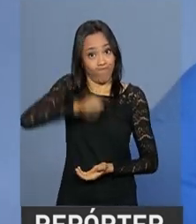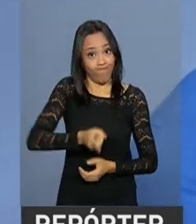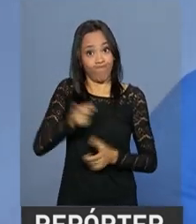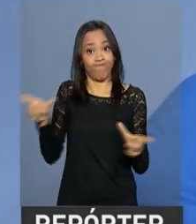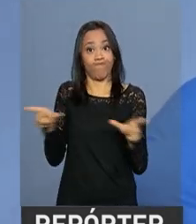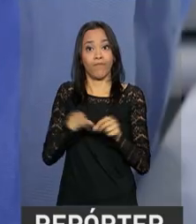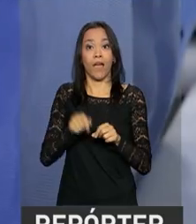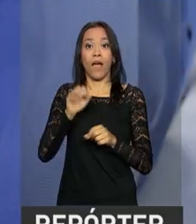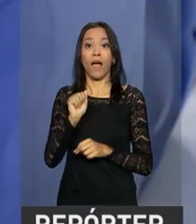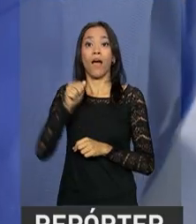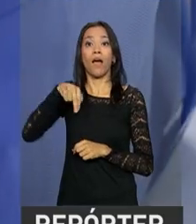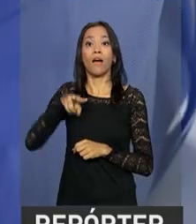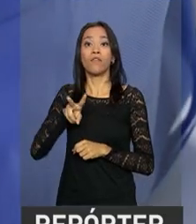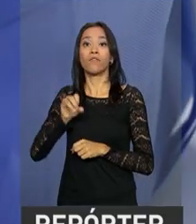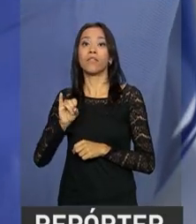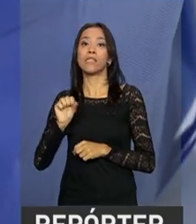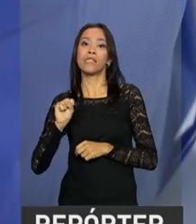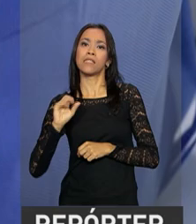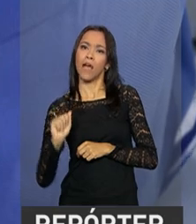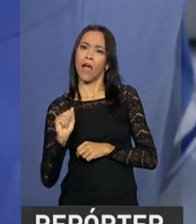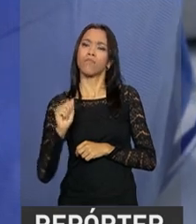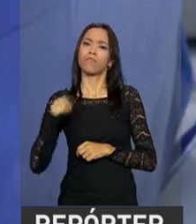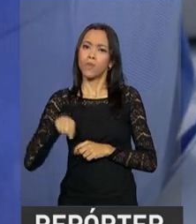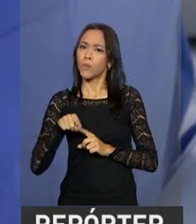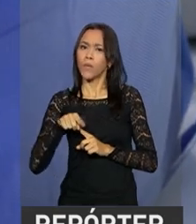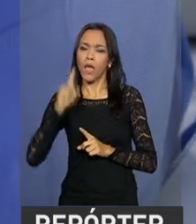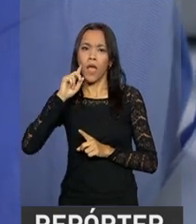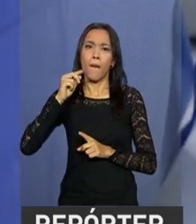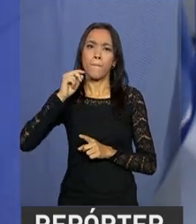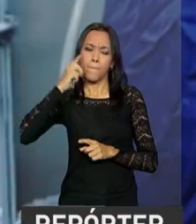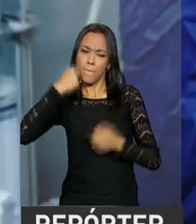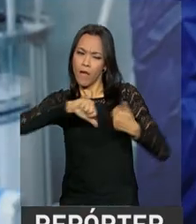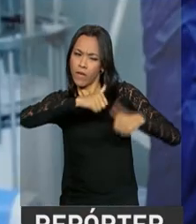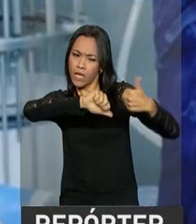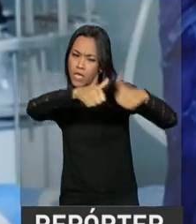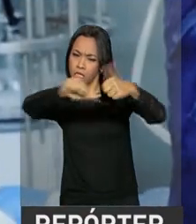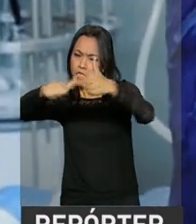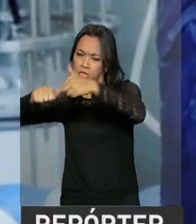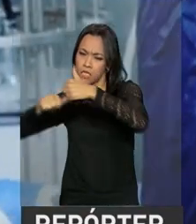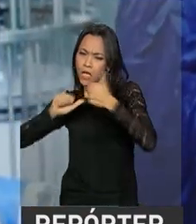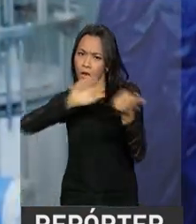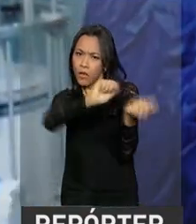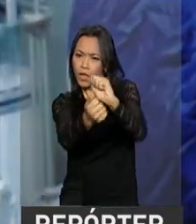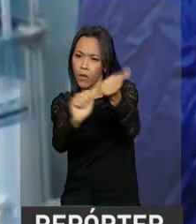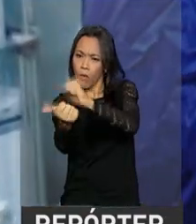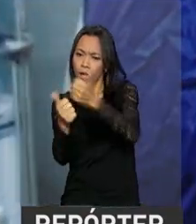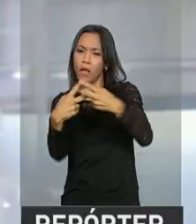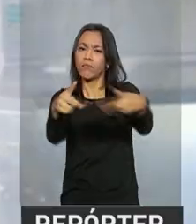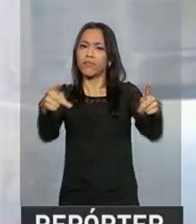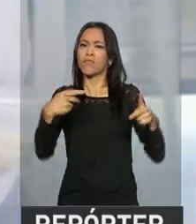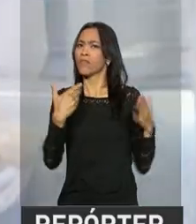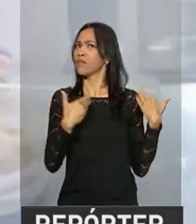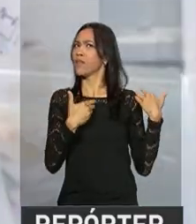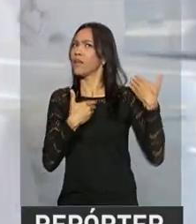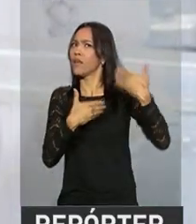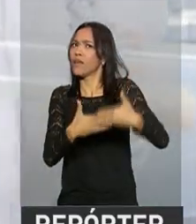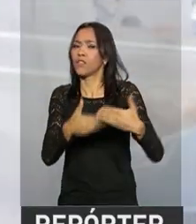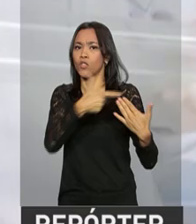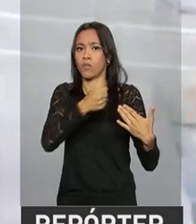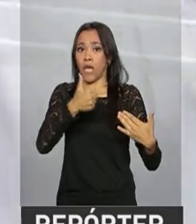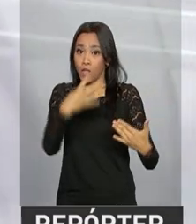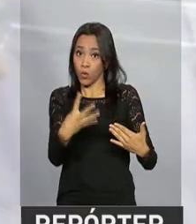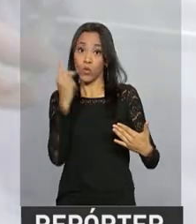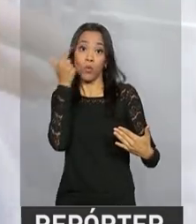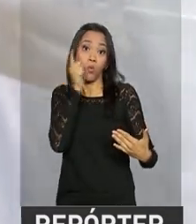Nacional de Vigilância Sanitária Anvisa estão passando por um processo de adequação desde 2014 para receberem o